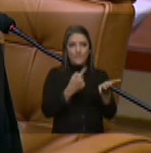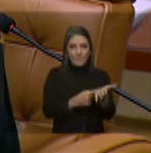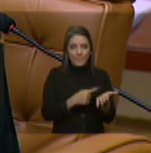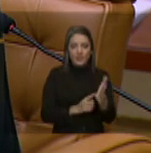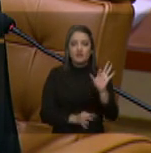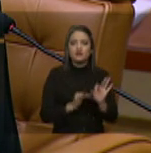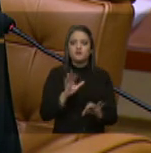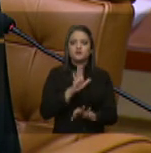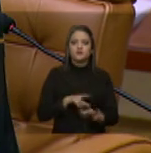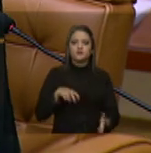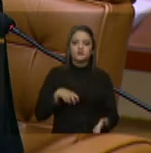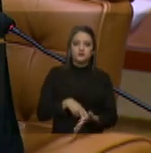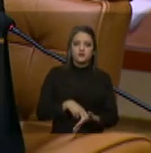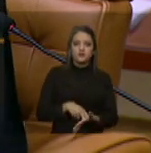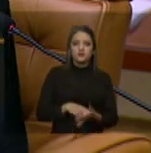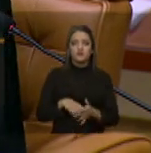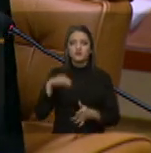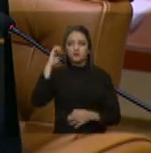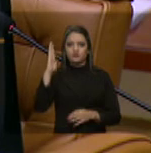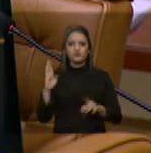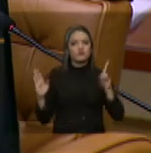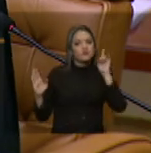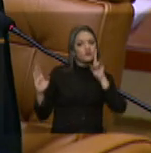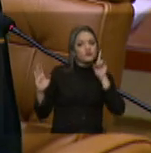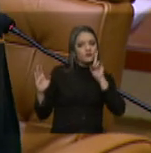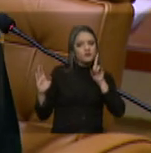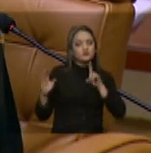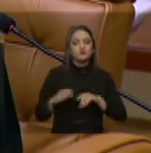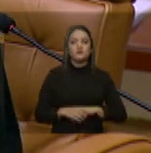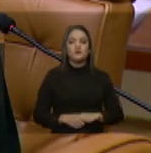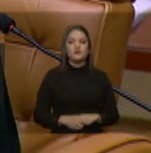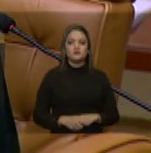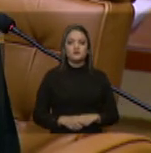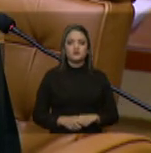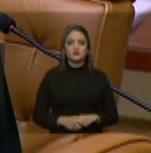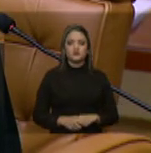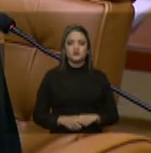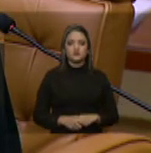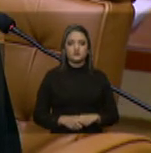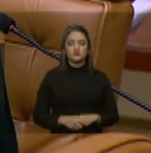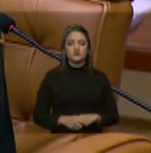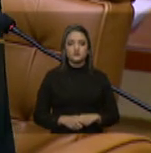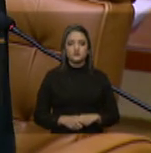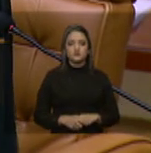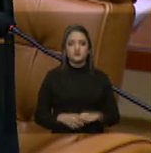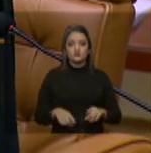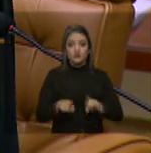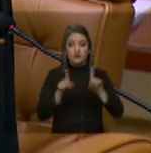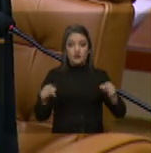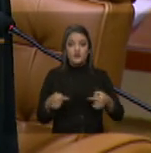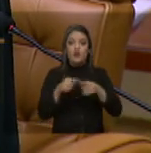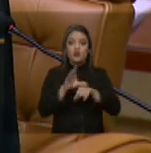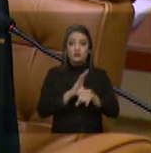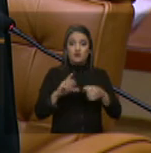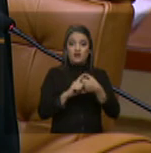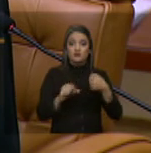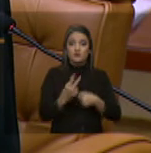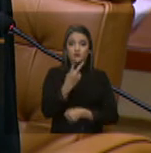penal Brasil Estados Unidos da mesma forma é declara consolidado do artigo